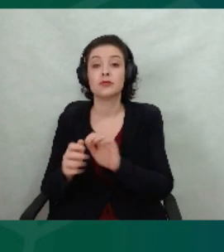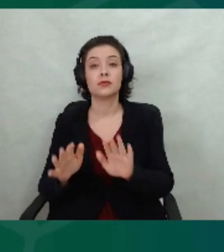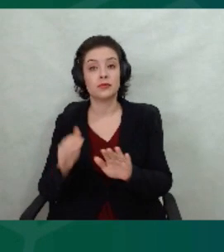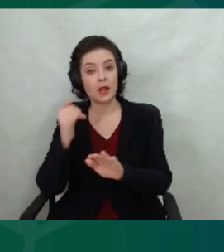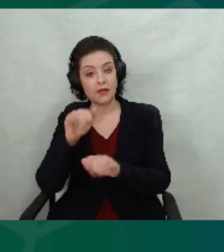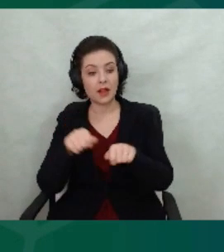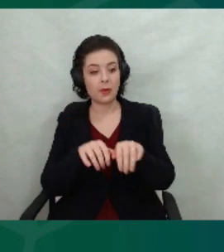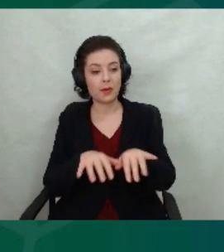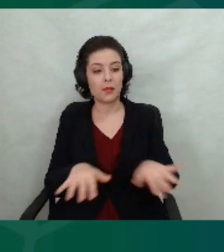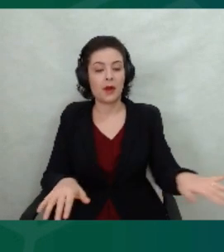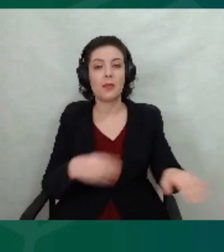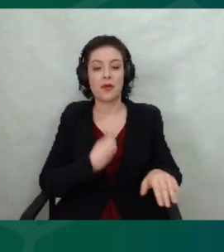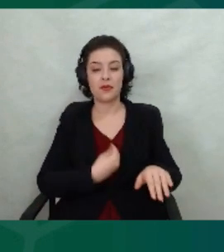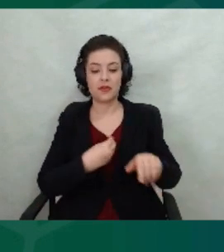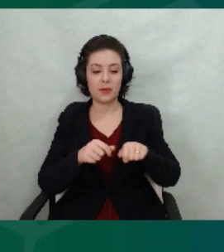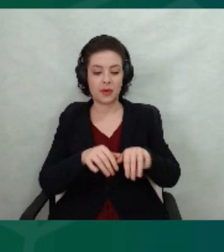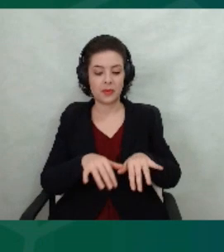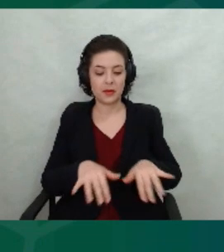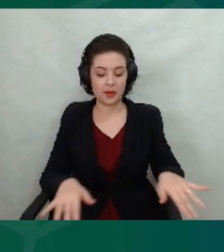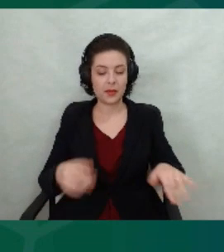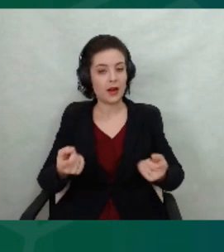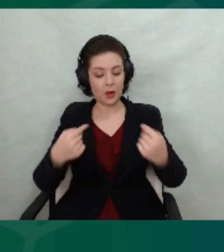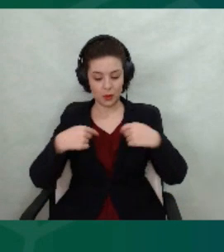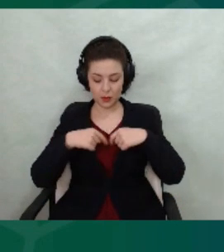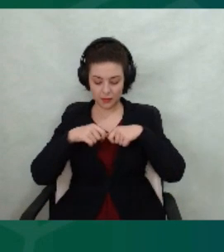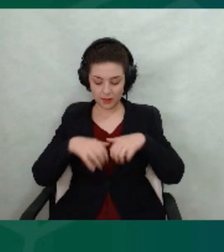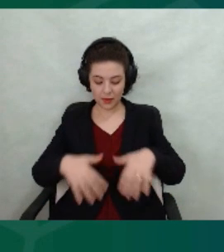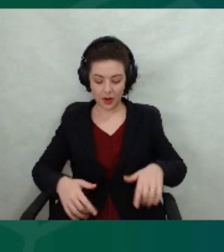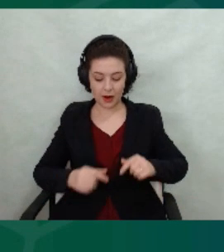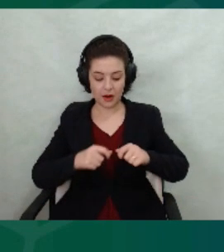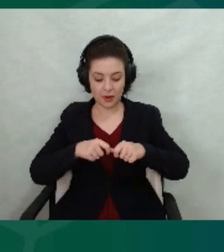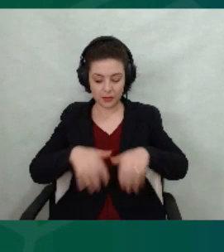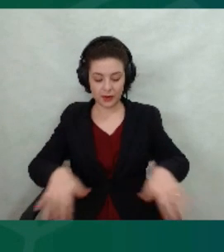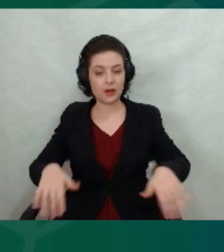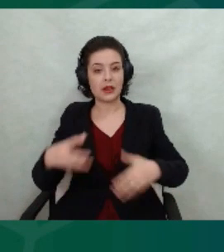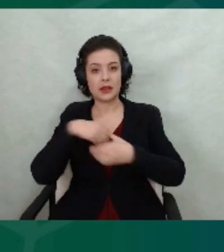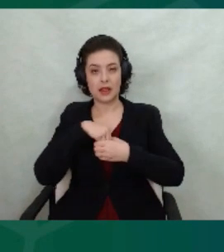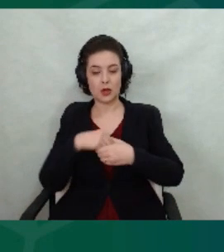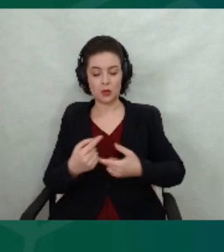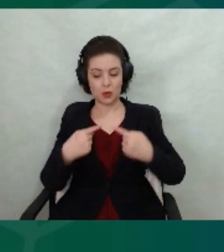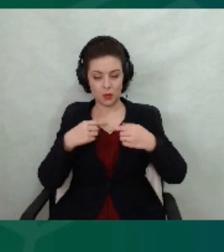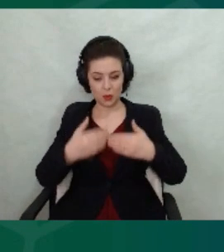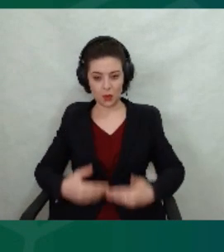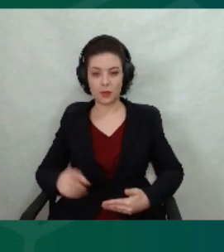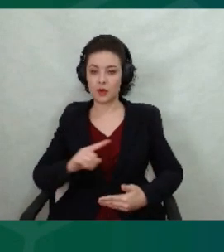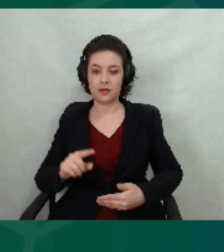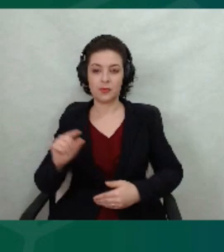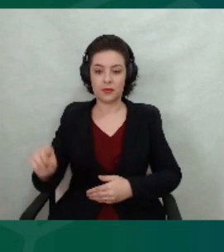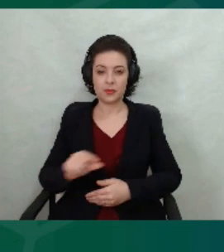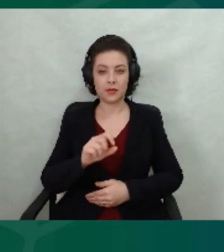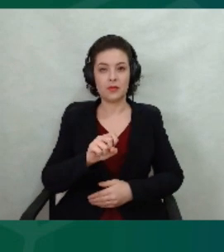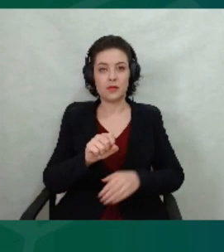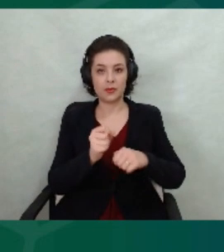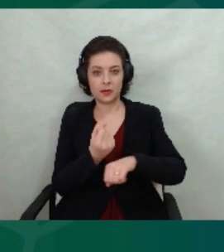mas não replica no organismo. Daí você insere esta espícula, o spike, dentro do